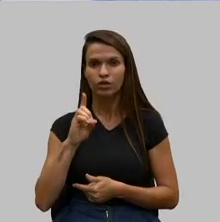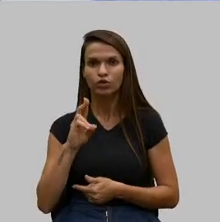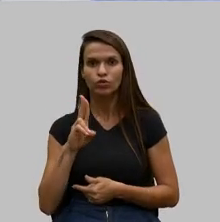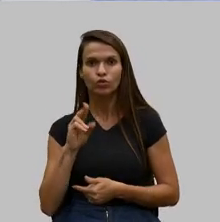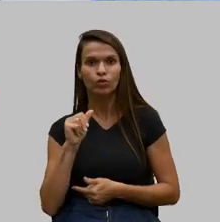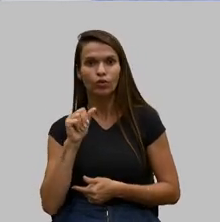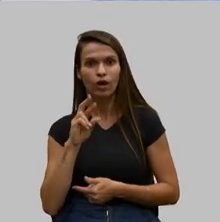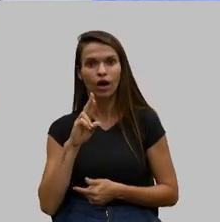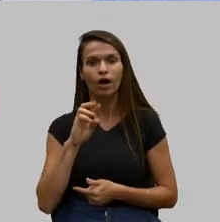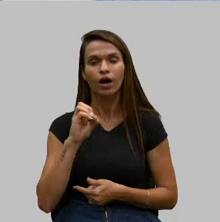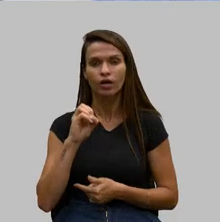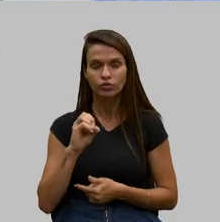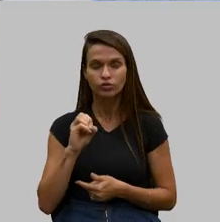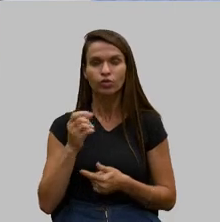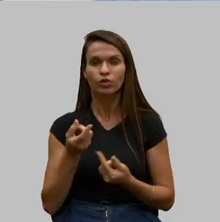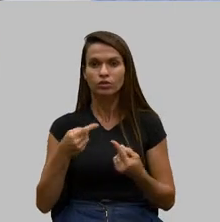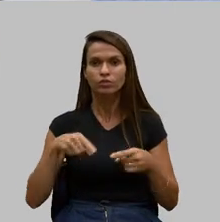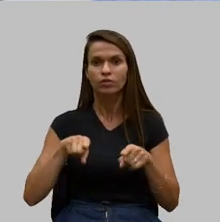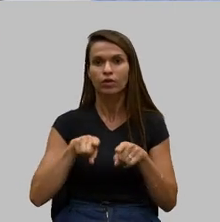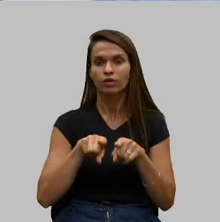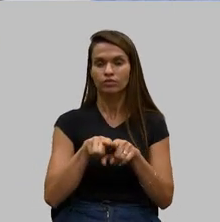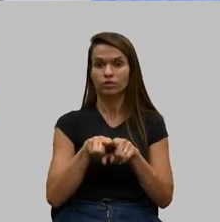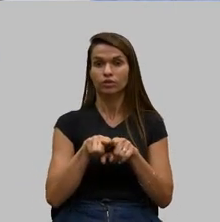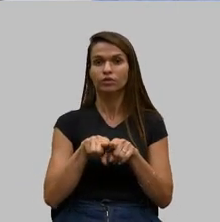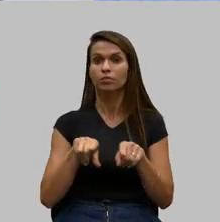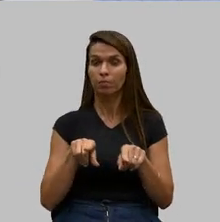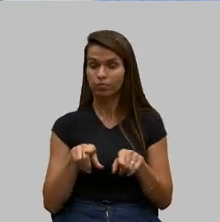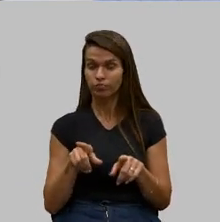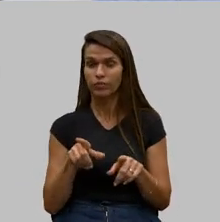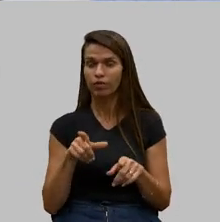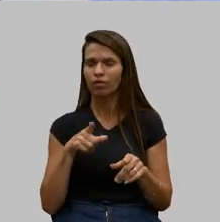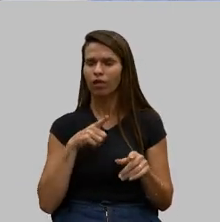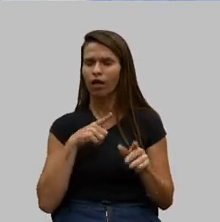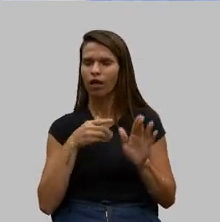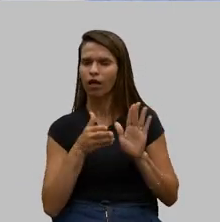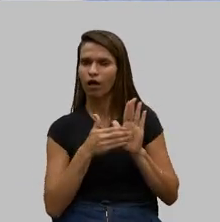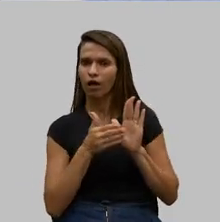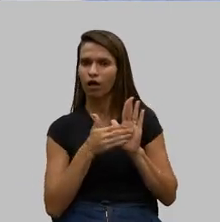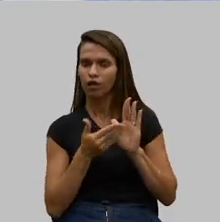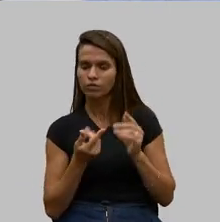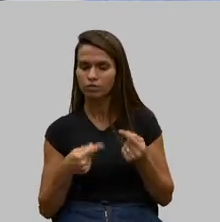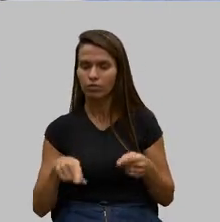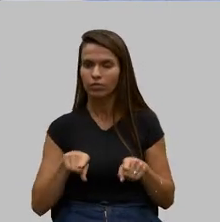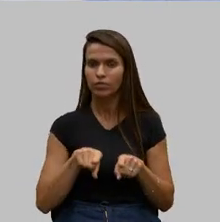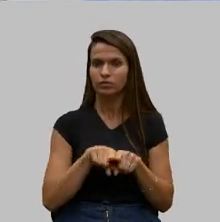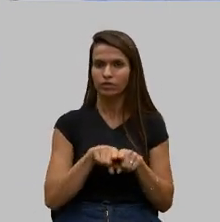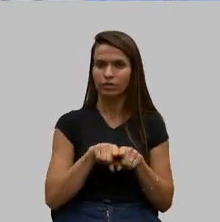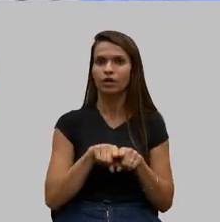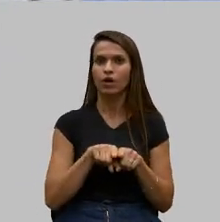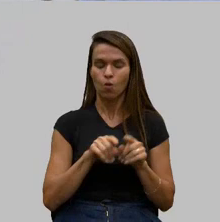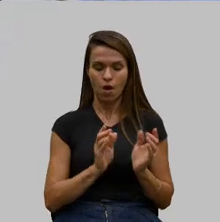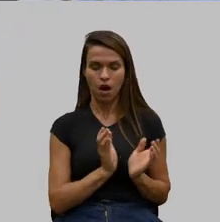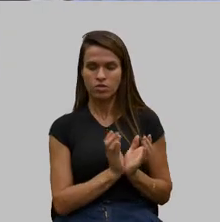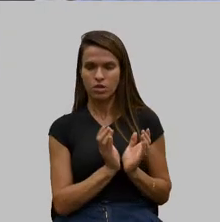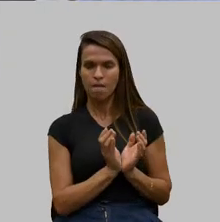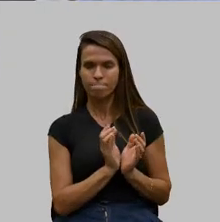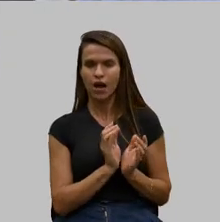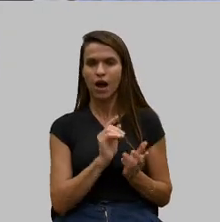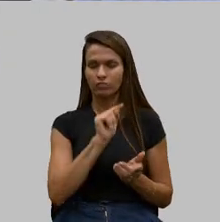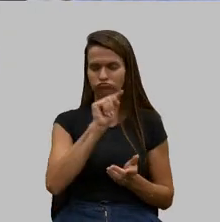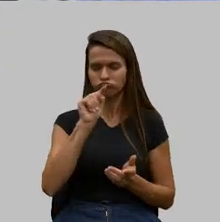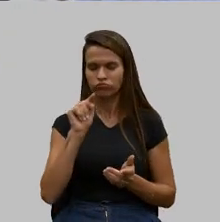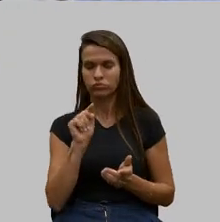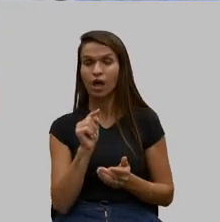eh com o filho né que tá aí nesse propósito da parceria eh com aaps Então isso é muito